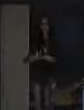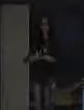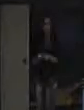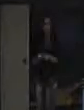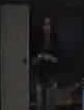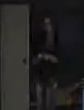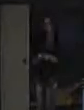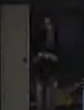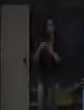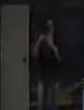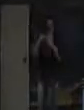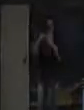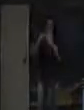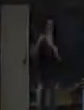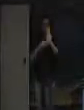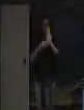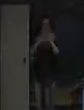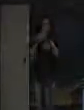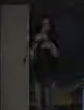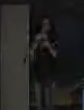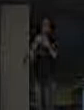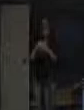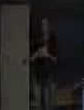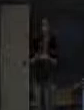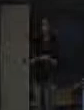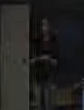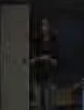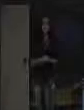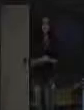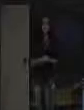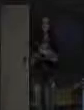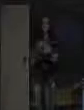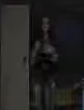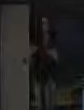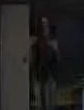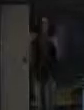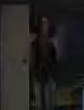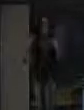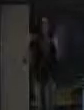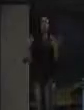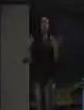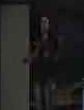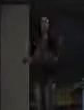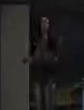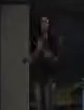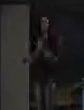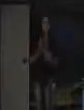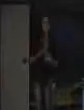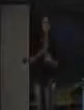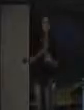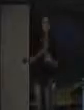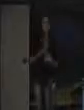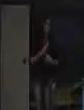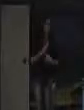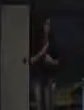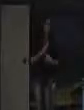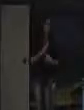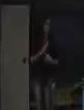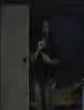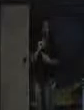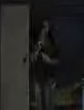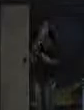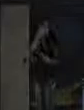normas complementares em vigor, temos a honra de submeter a elevada consideração de Vossa